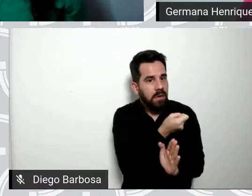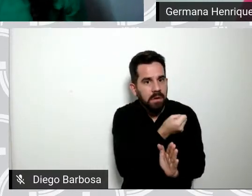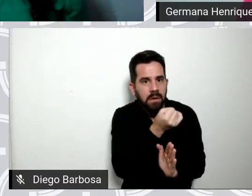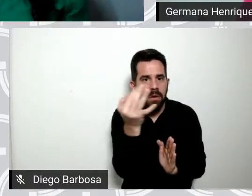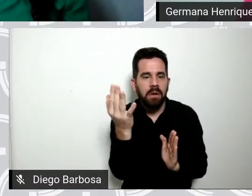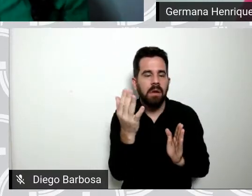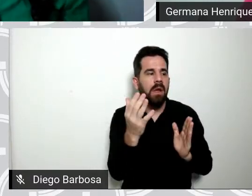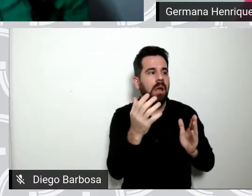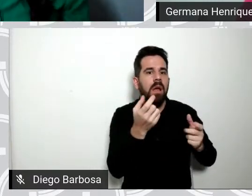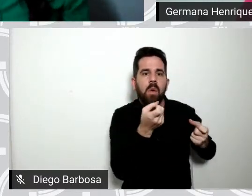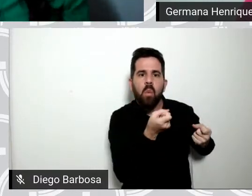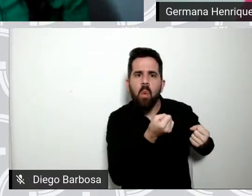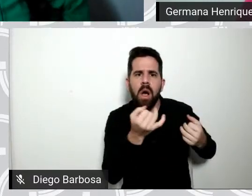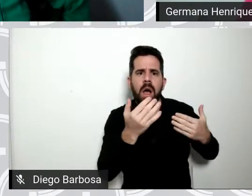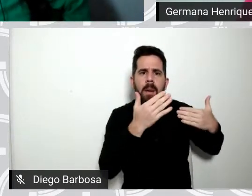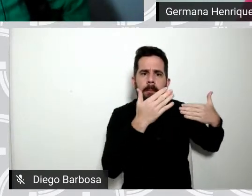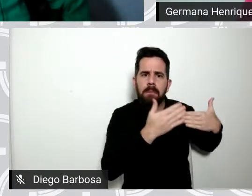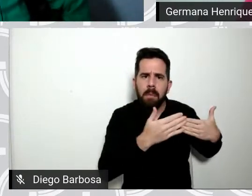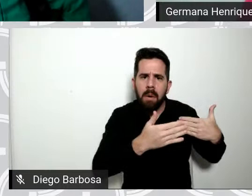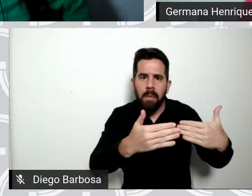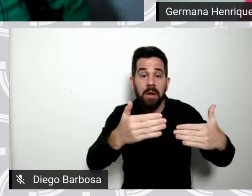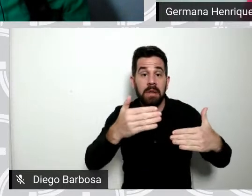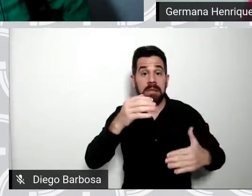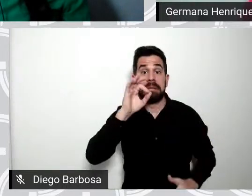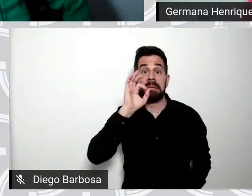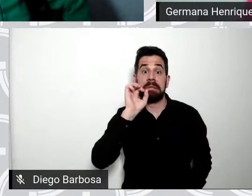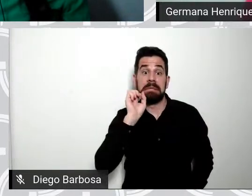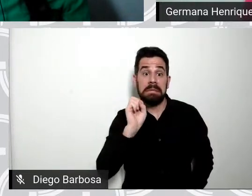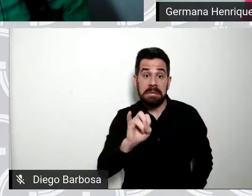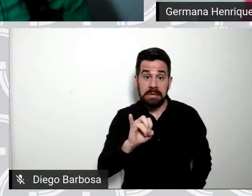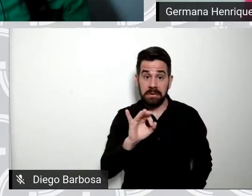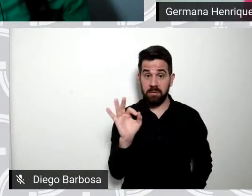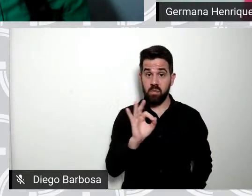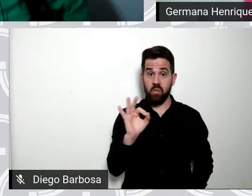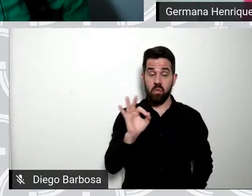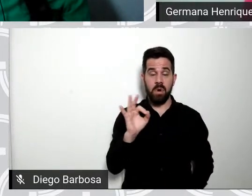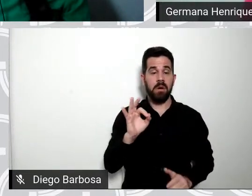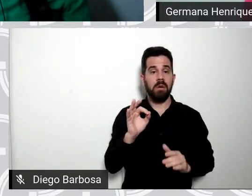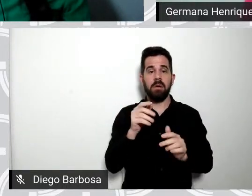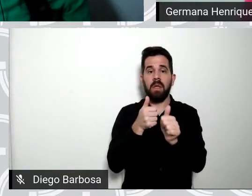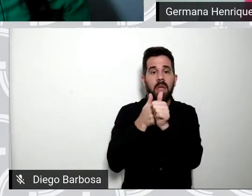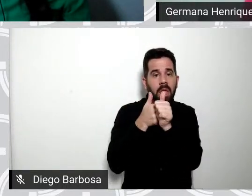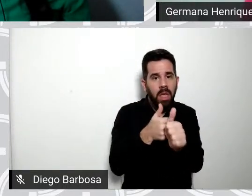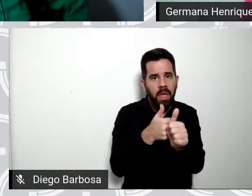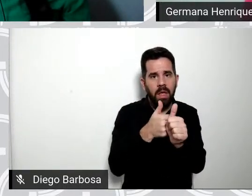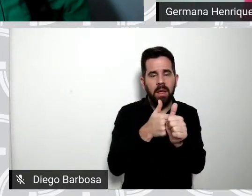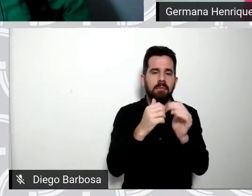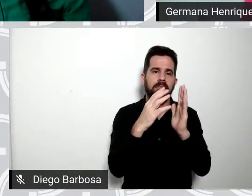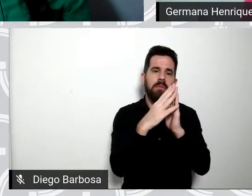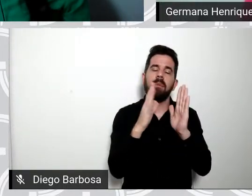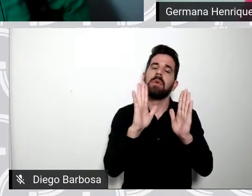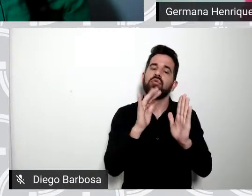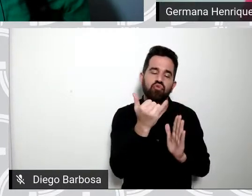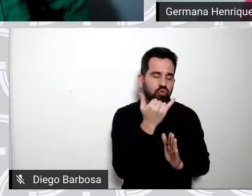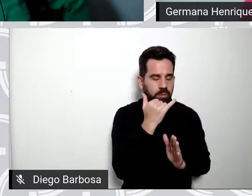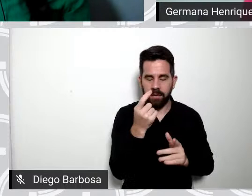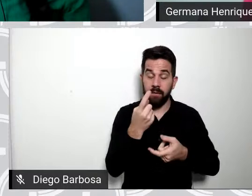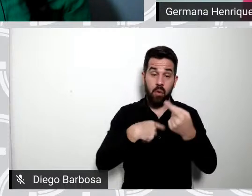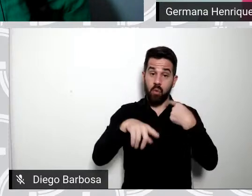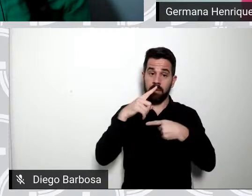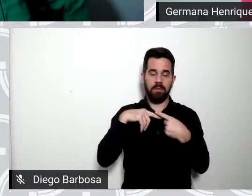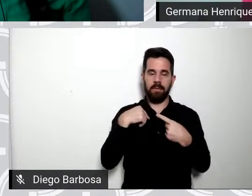não estiverem circunscritos a um modelo, se estiverem, desculpem, eu vou retomar,